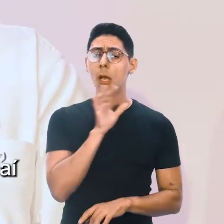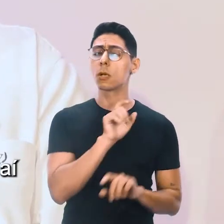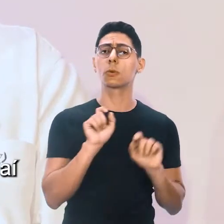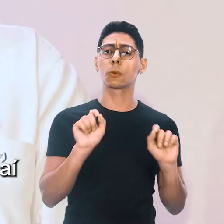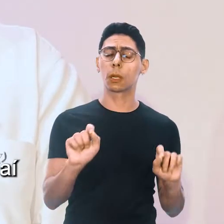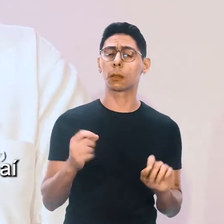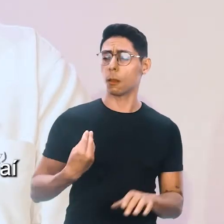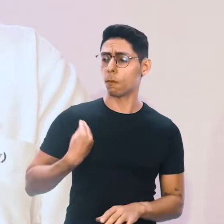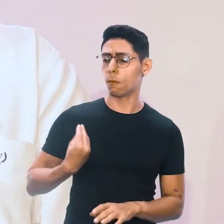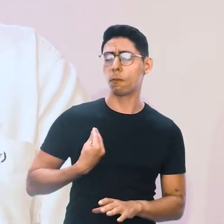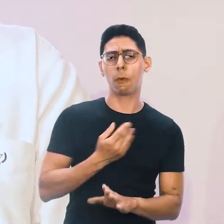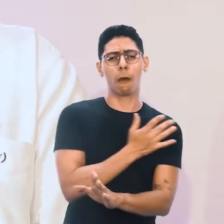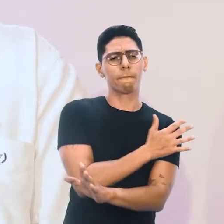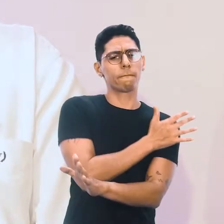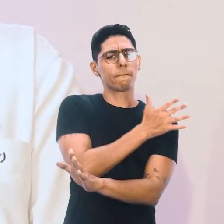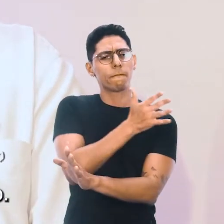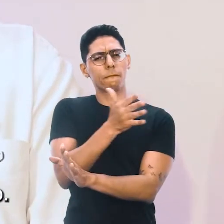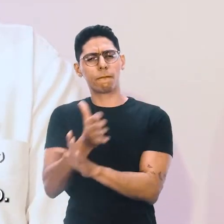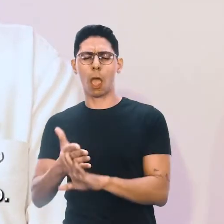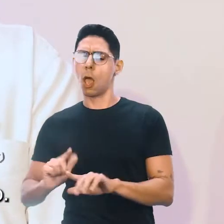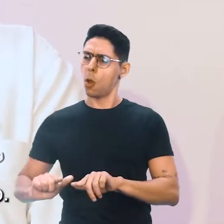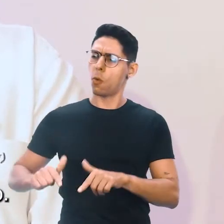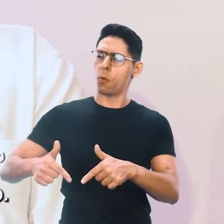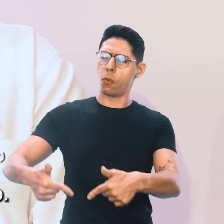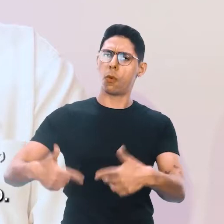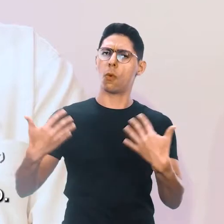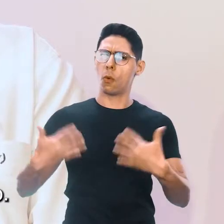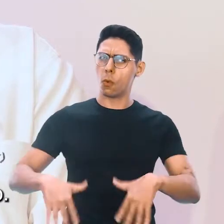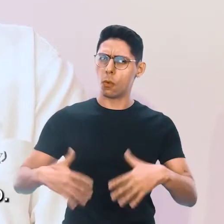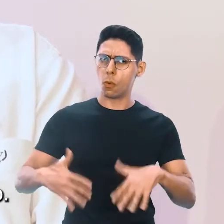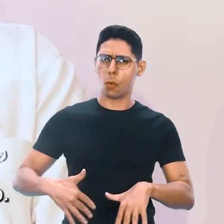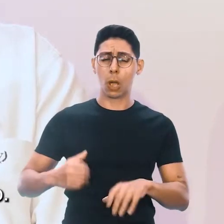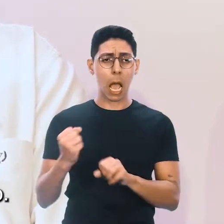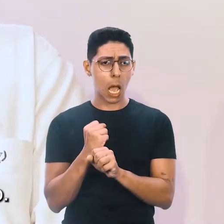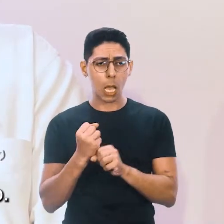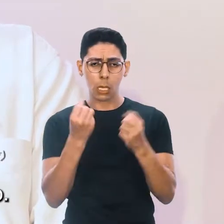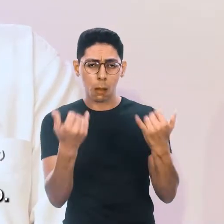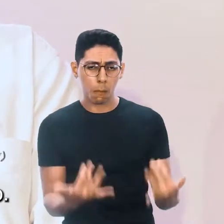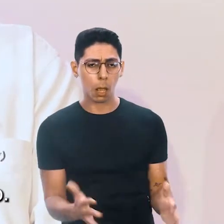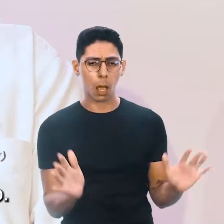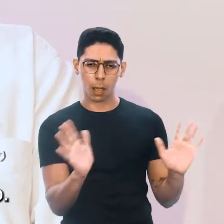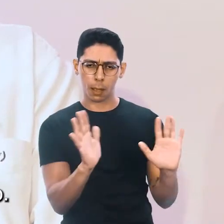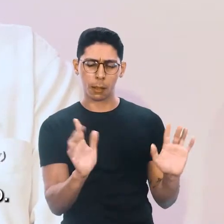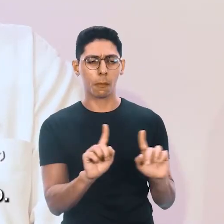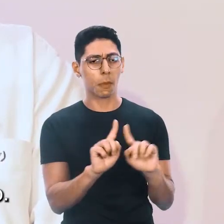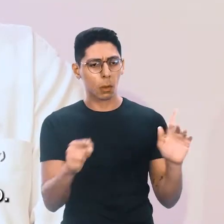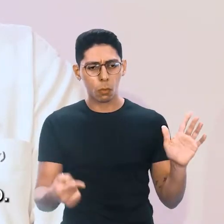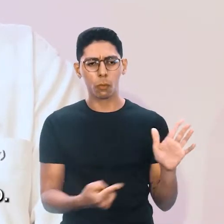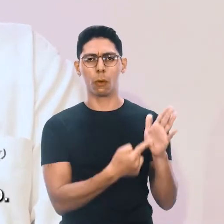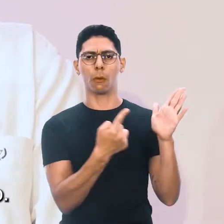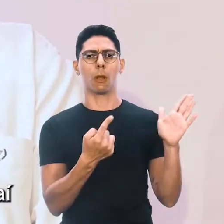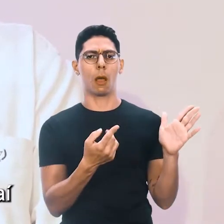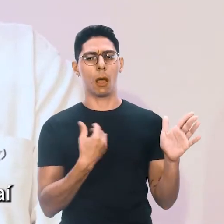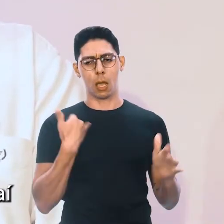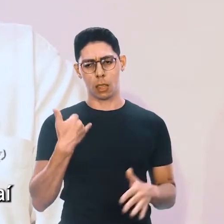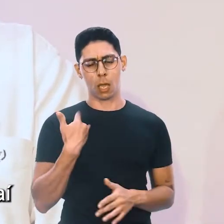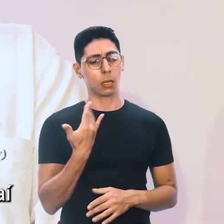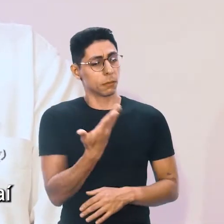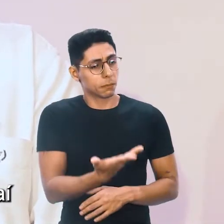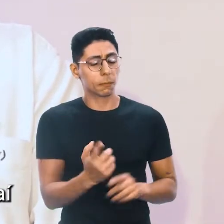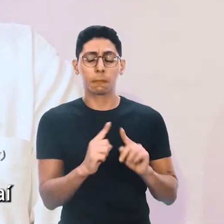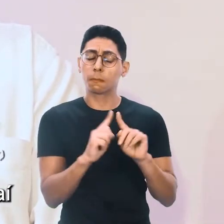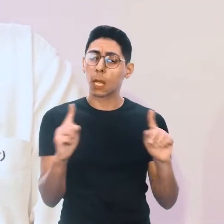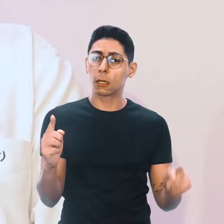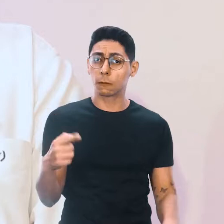uma trajetória de luta, está aí há muito tempo, eu não vou falar quantos anos, né, até para não denunciar a idade do amigo. Mas olha,